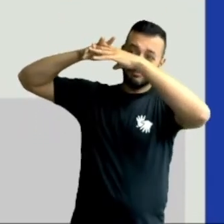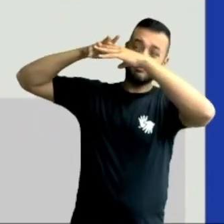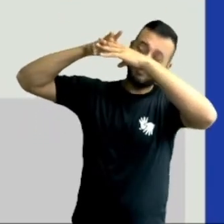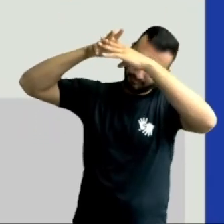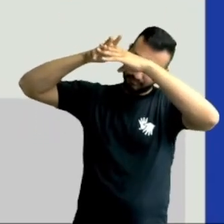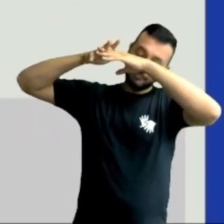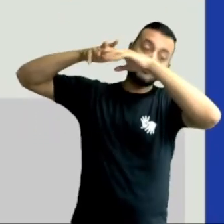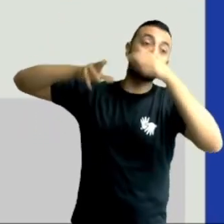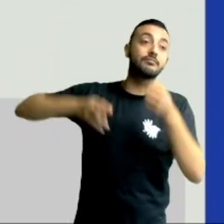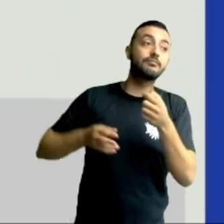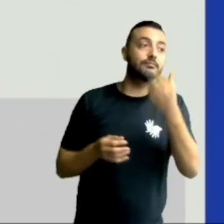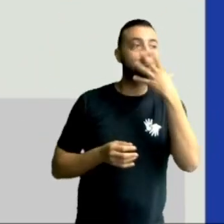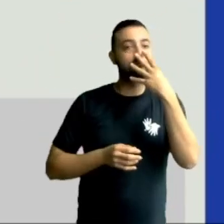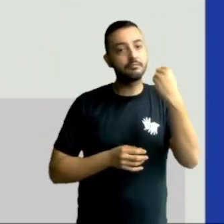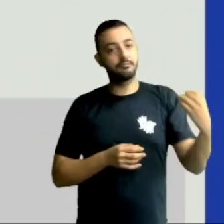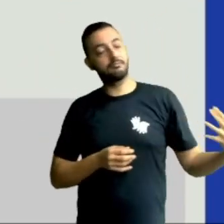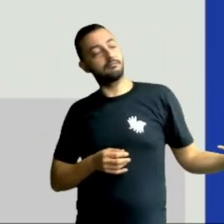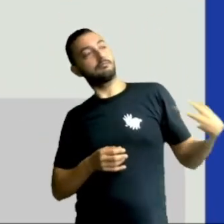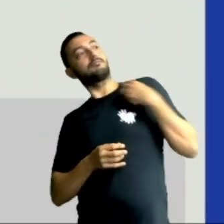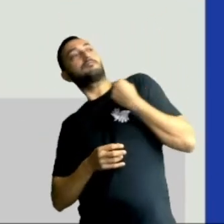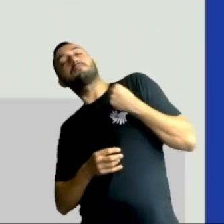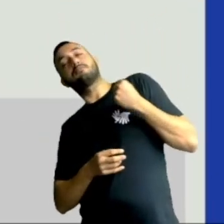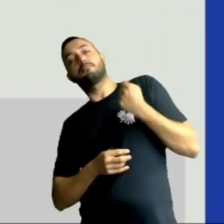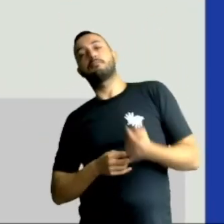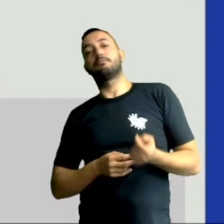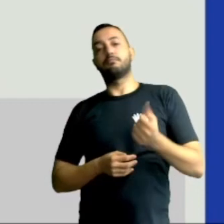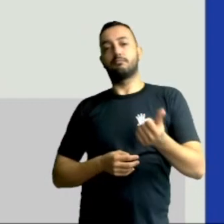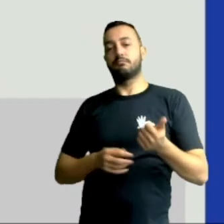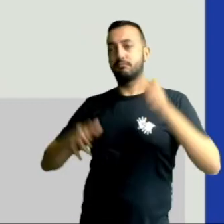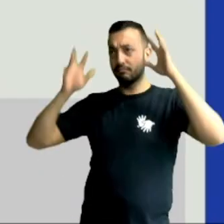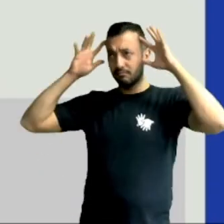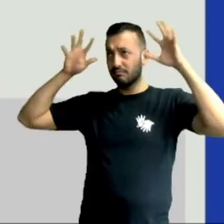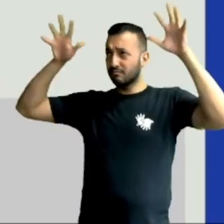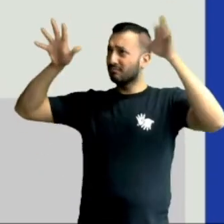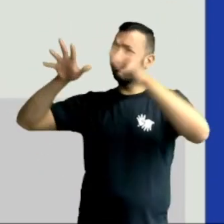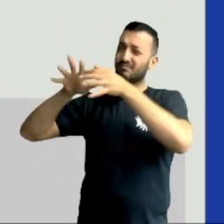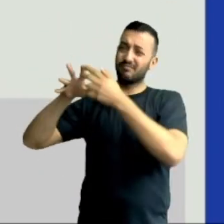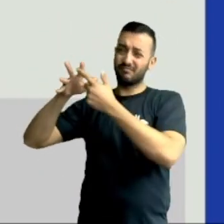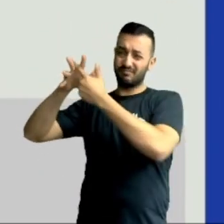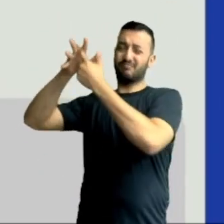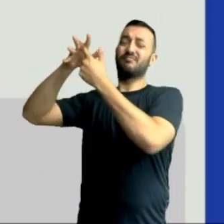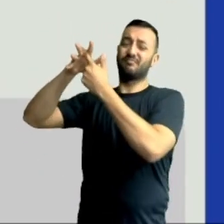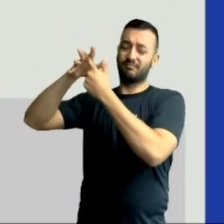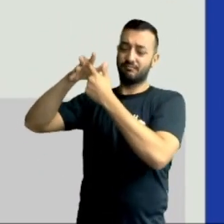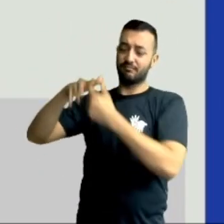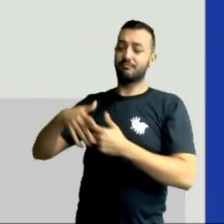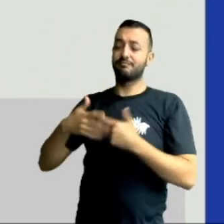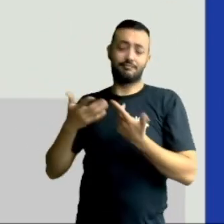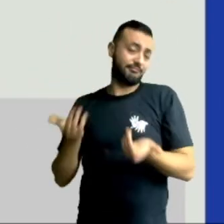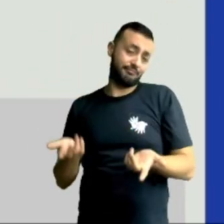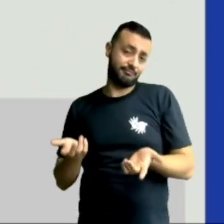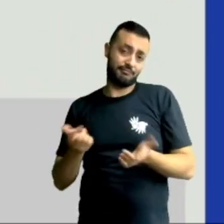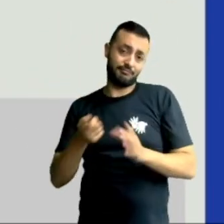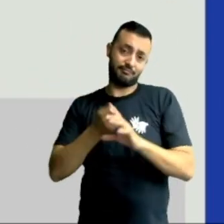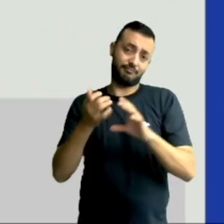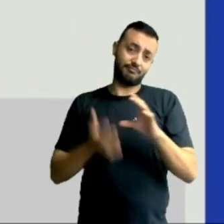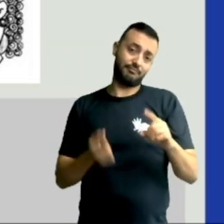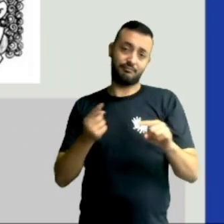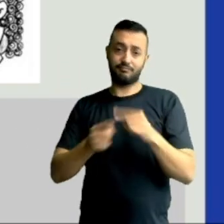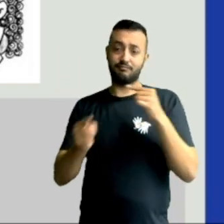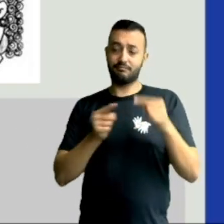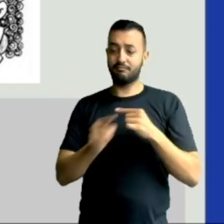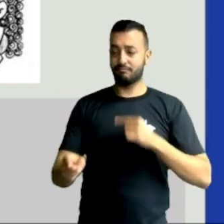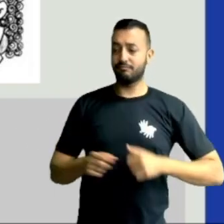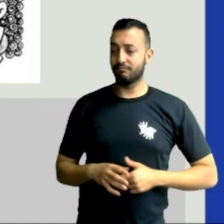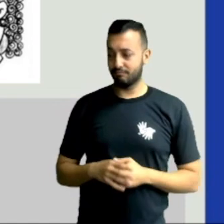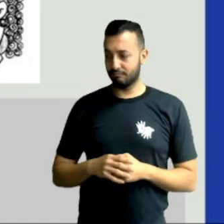pelo lobo. Então, prendeu aí é um adjetivo? Também não, porque não está representando aí nenhuma característica.